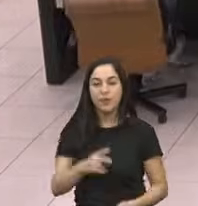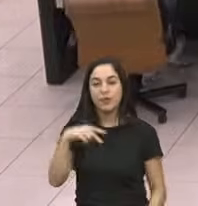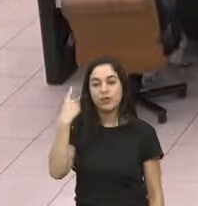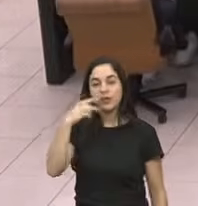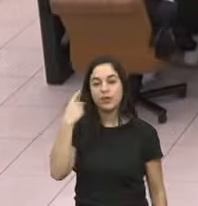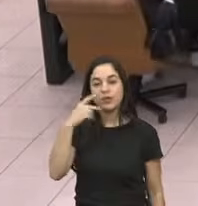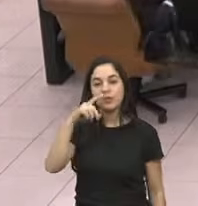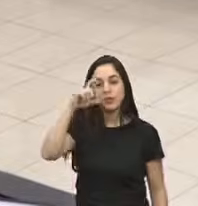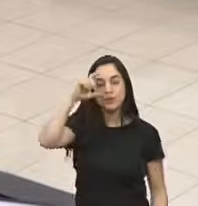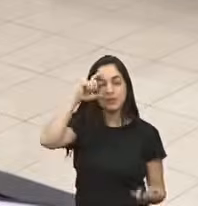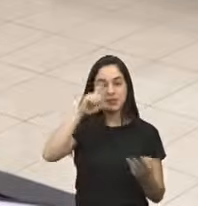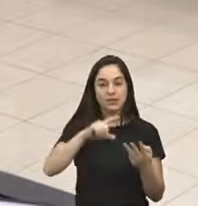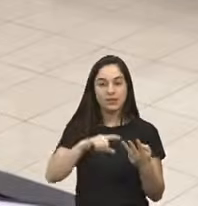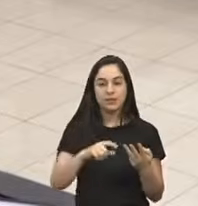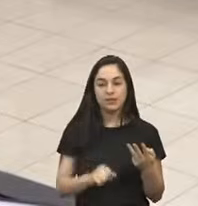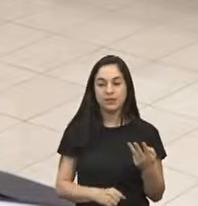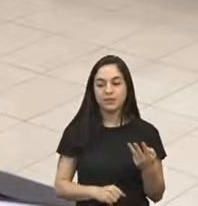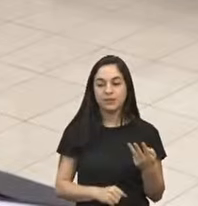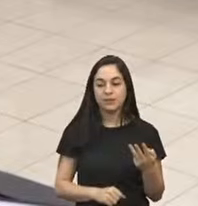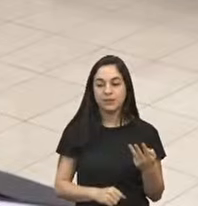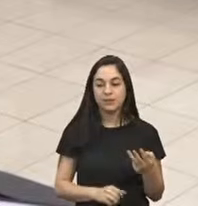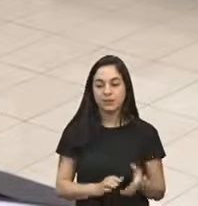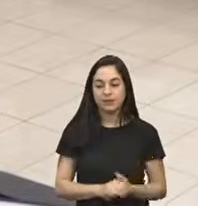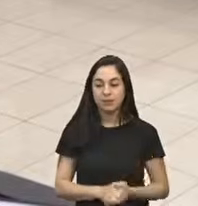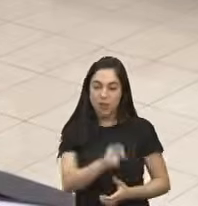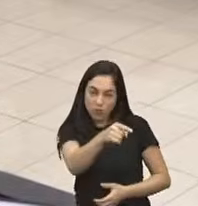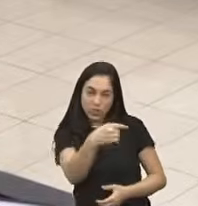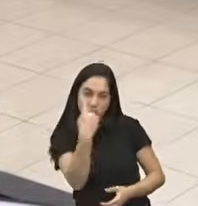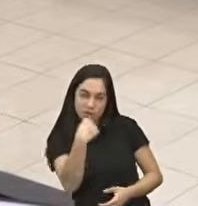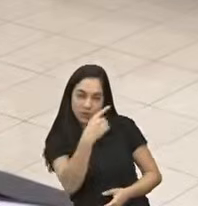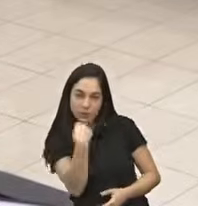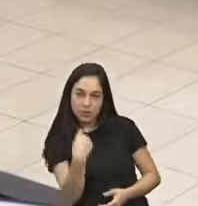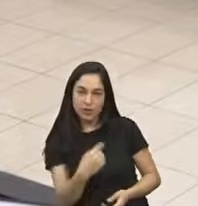Marcelo Dantas? Isso é censura, hein?